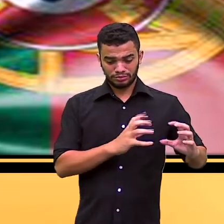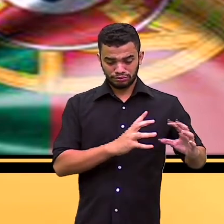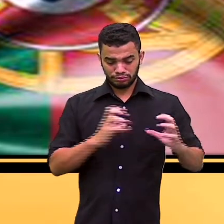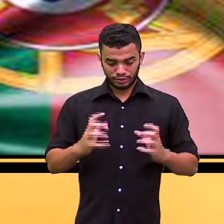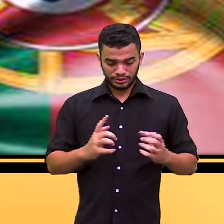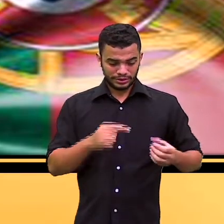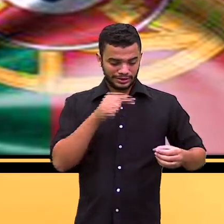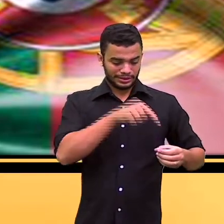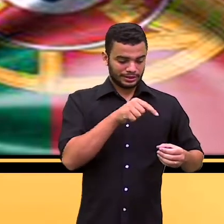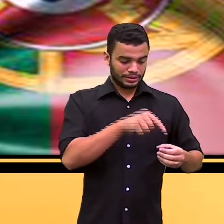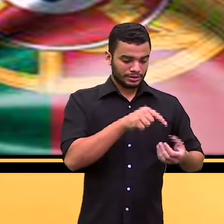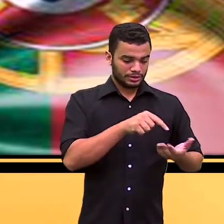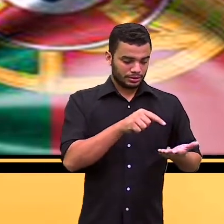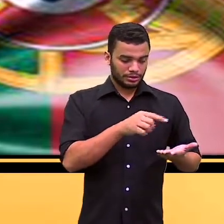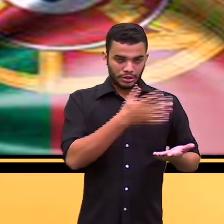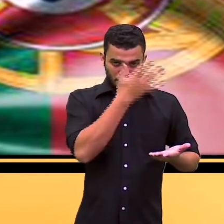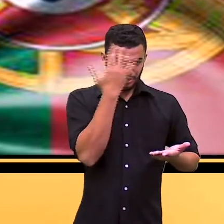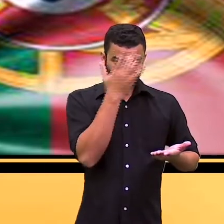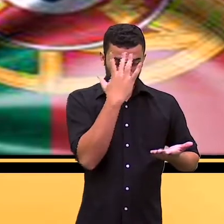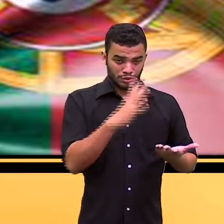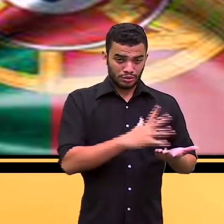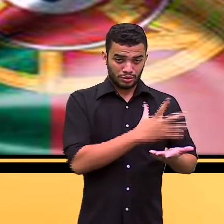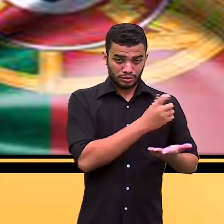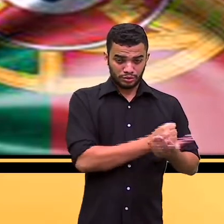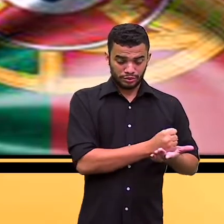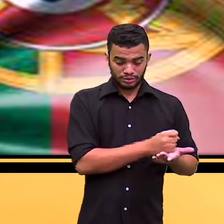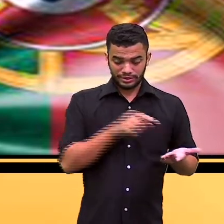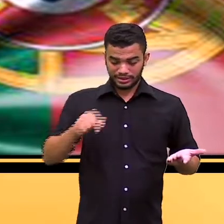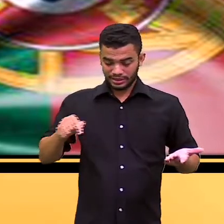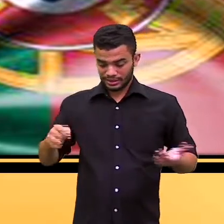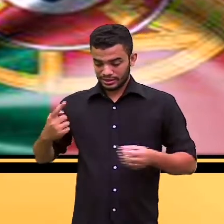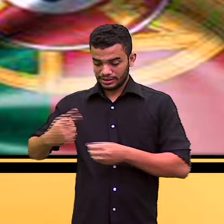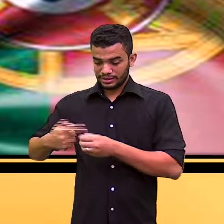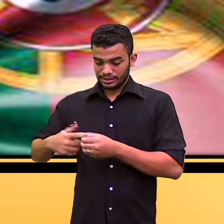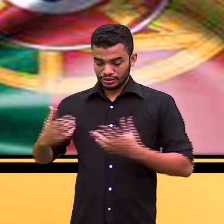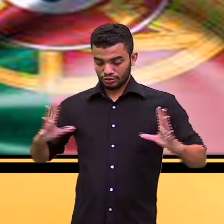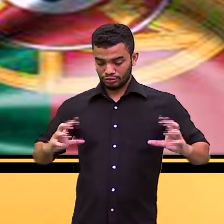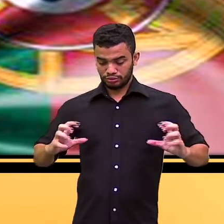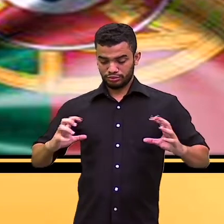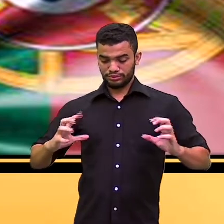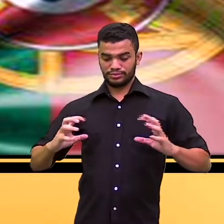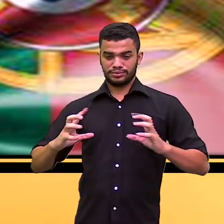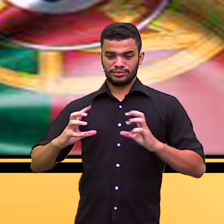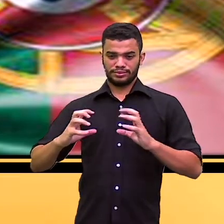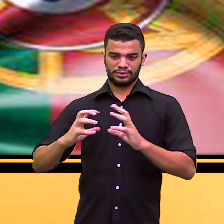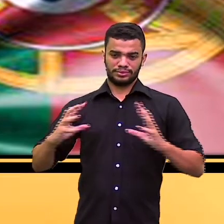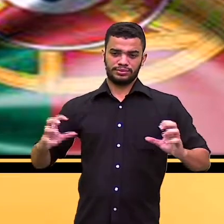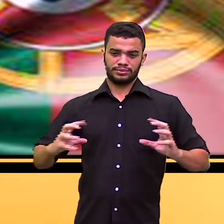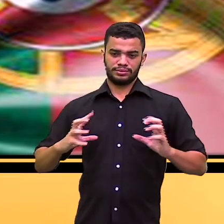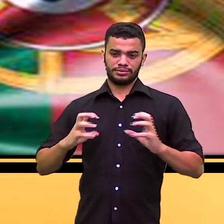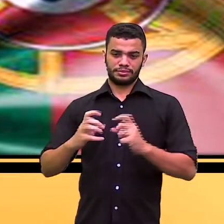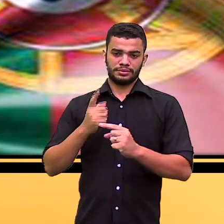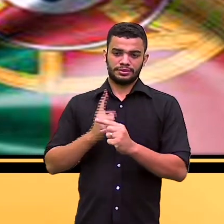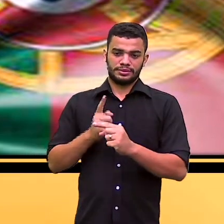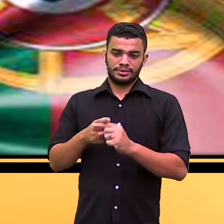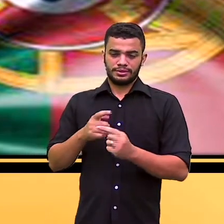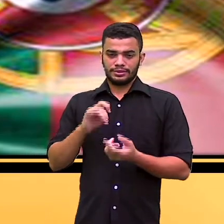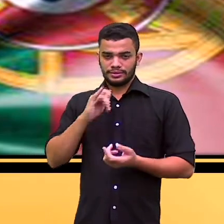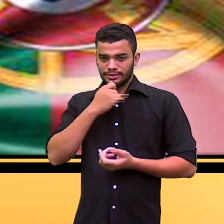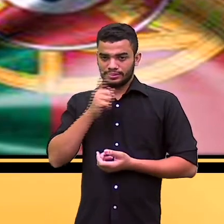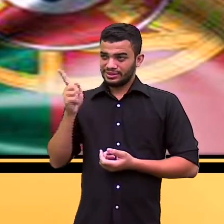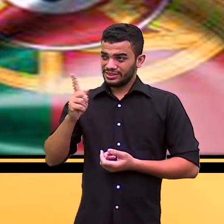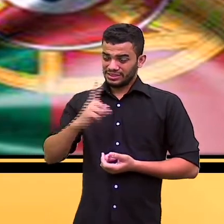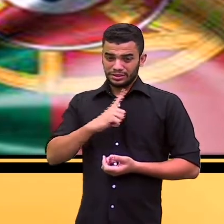Assim, os colonos passaram a criticar de forma mais contundente as restrições impostas pela coroa